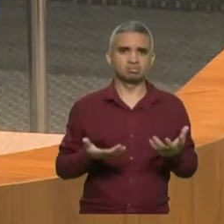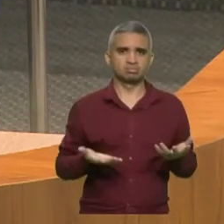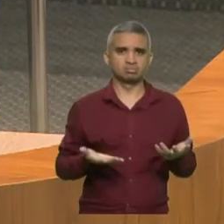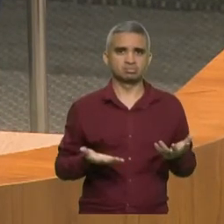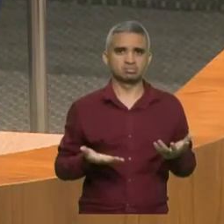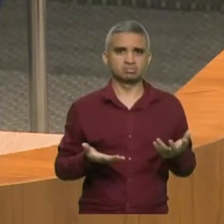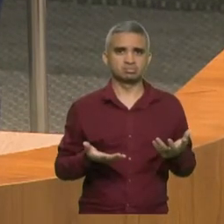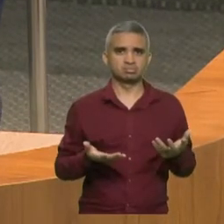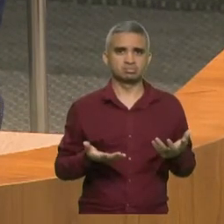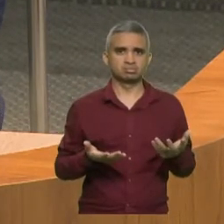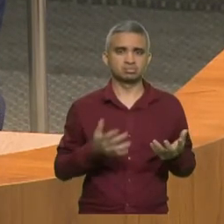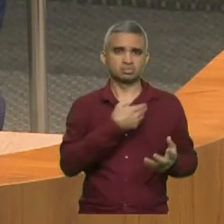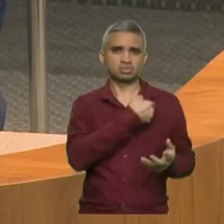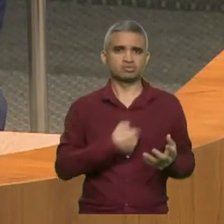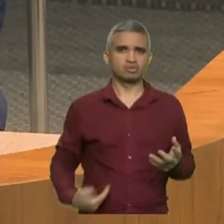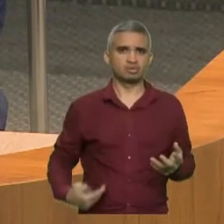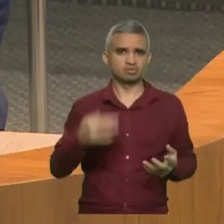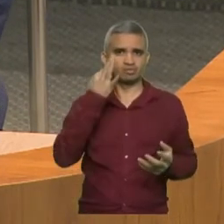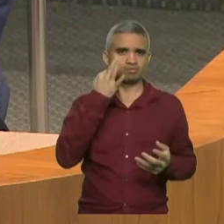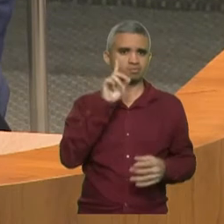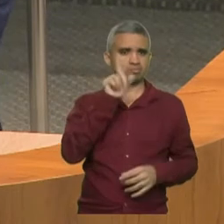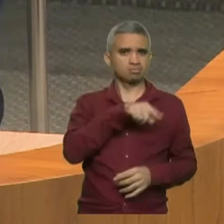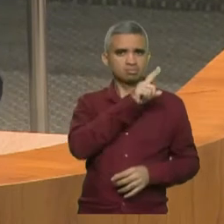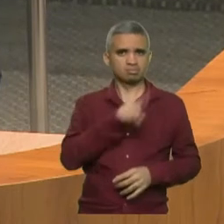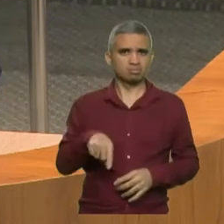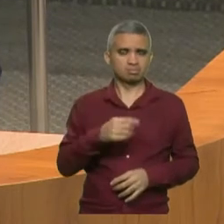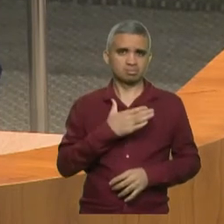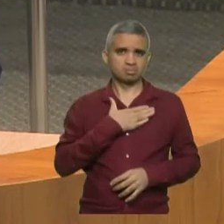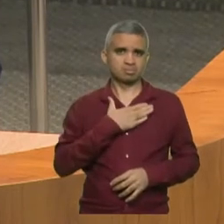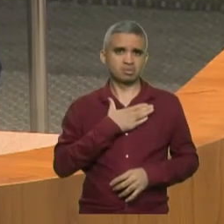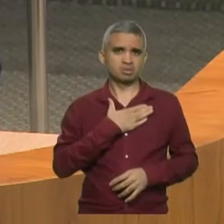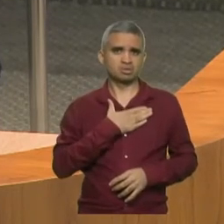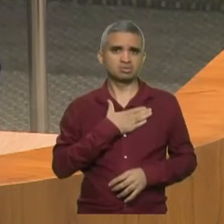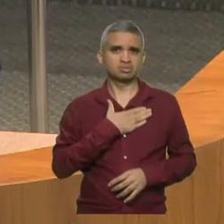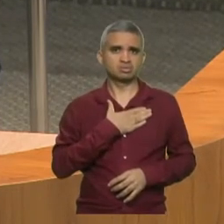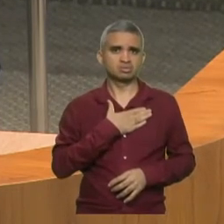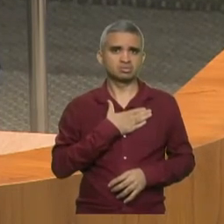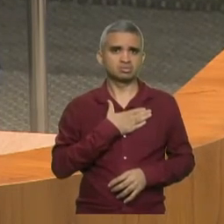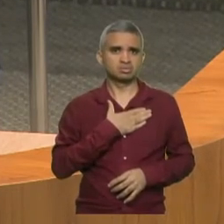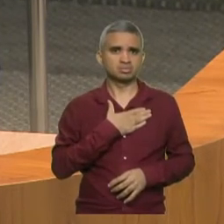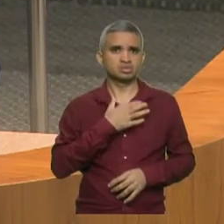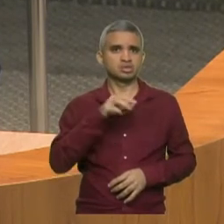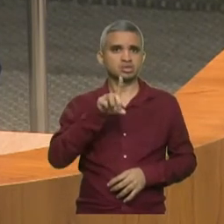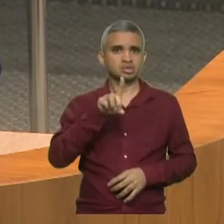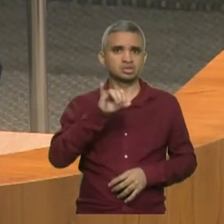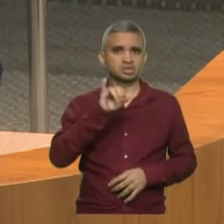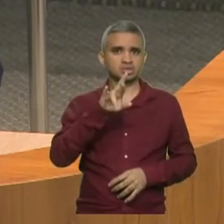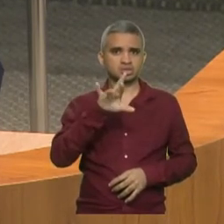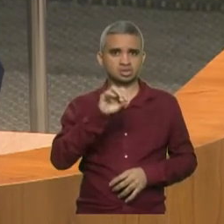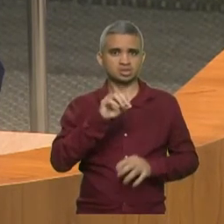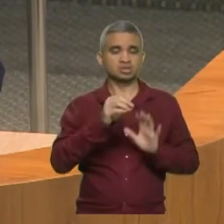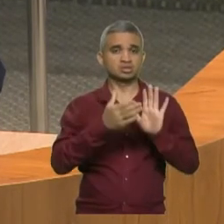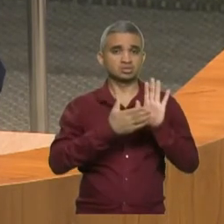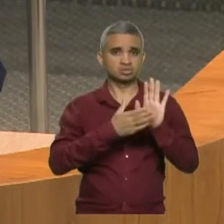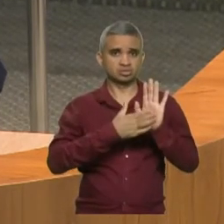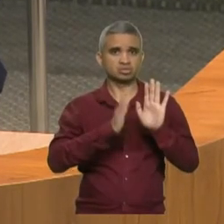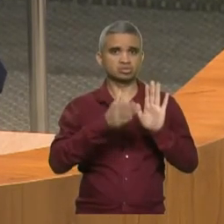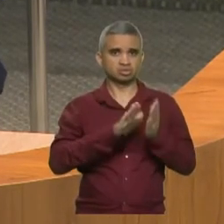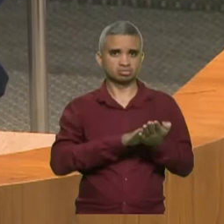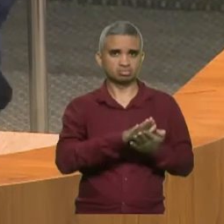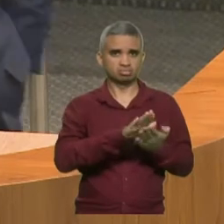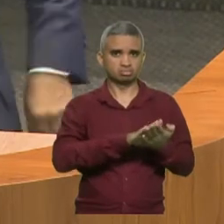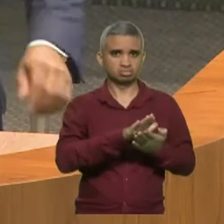total para a mensagem governamental 128/2017, publicado no Diário Oficial 016, número 016, de